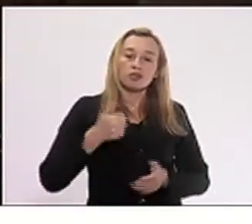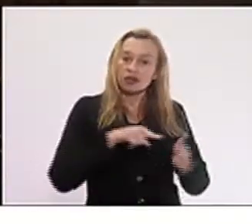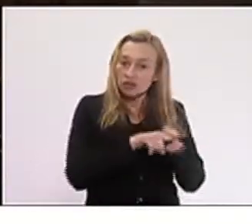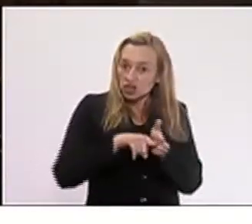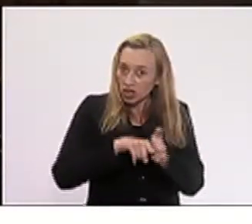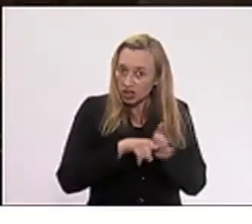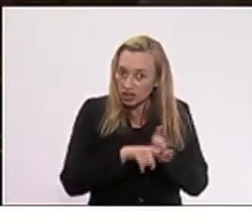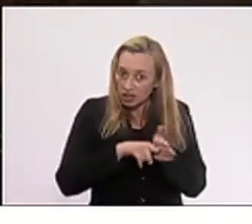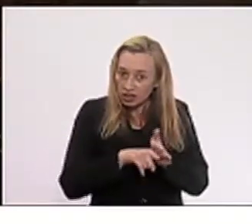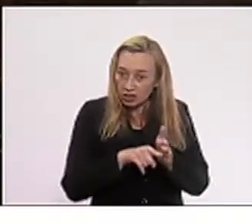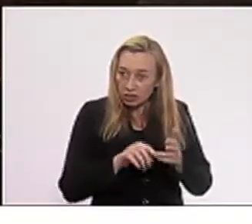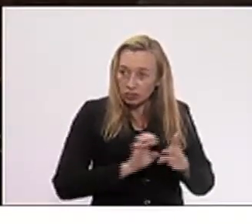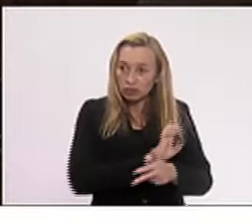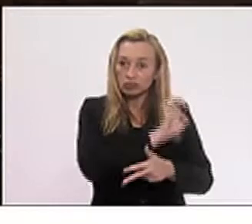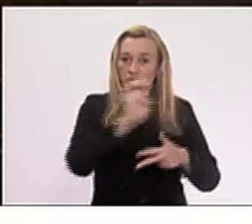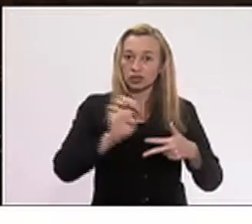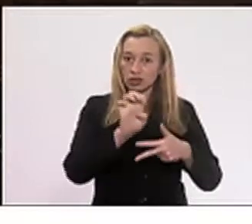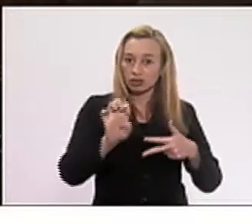do Executivo.